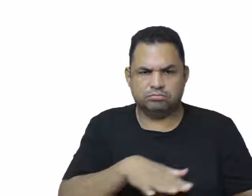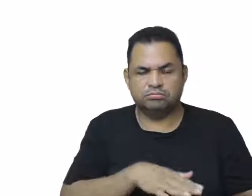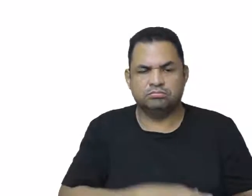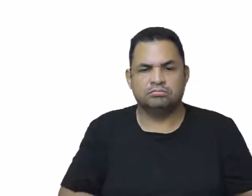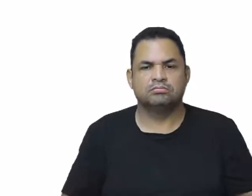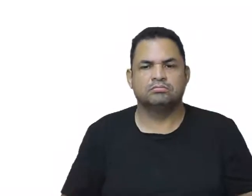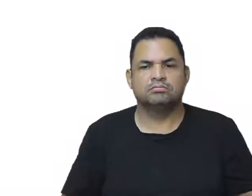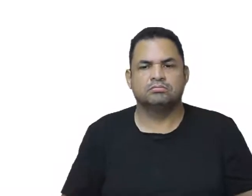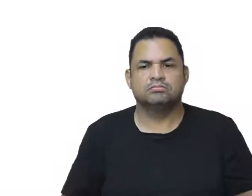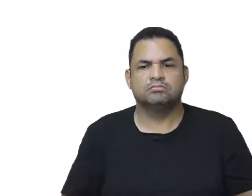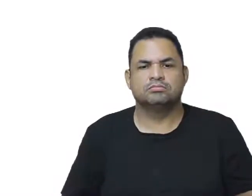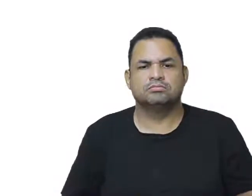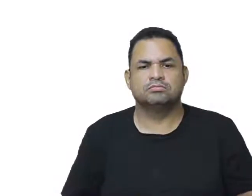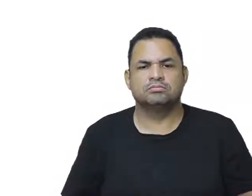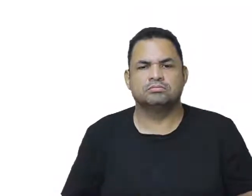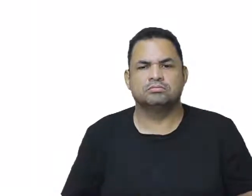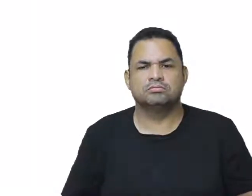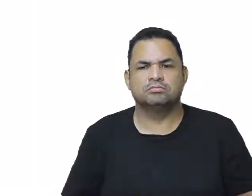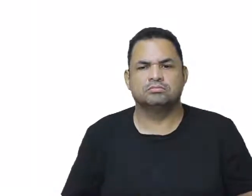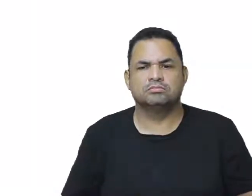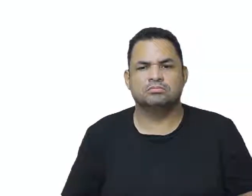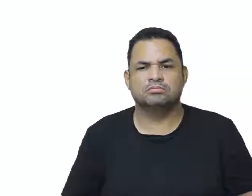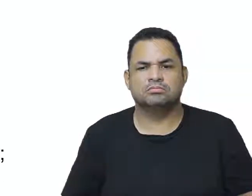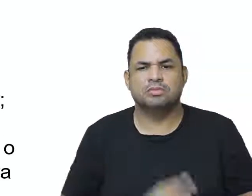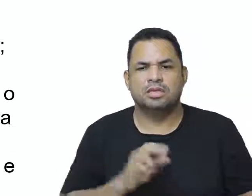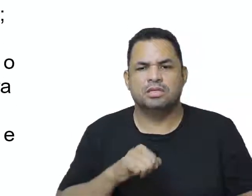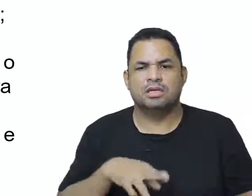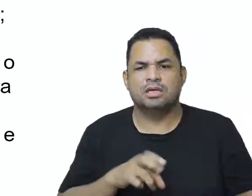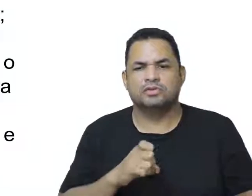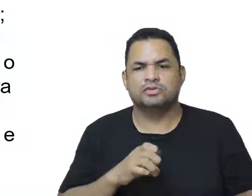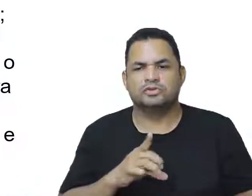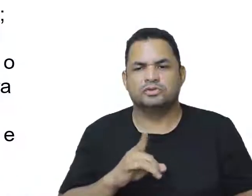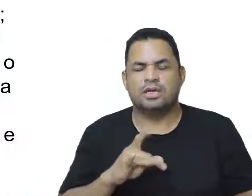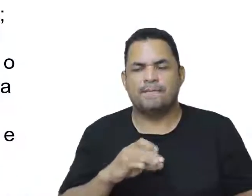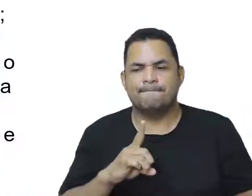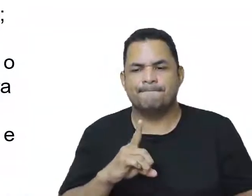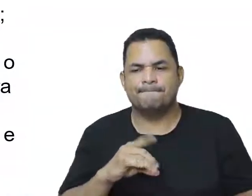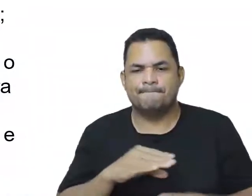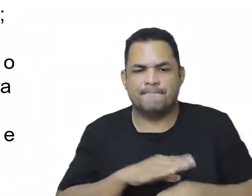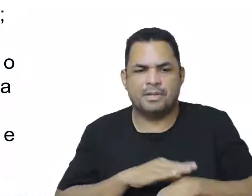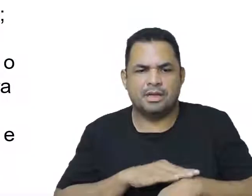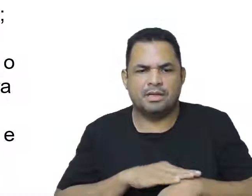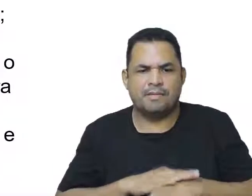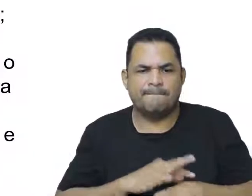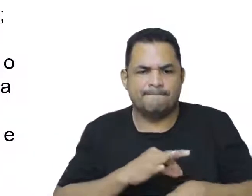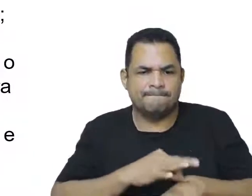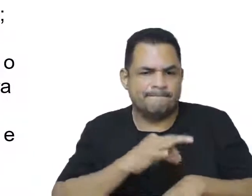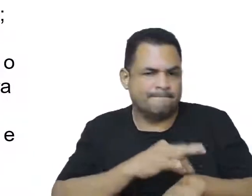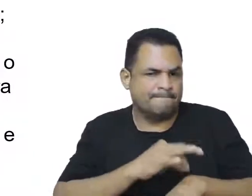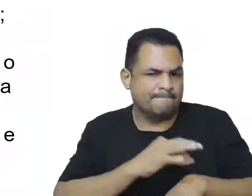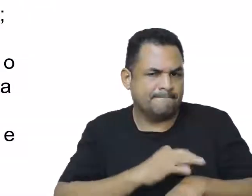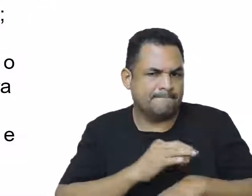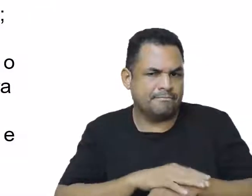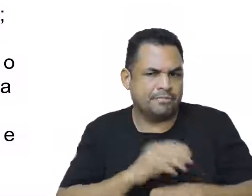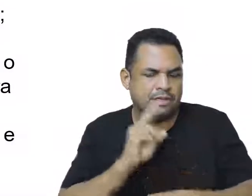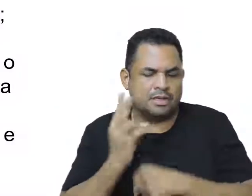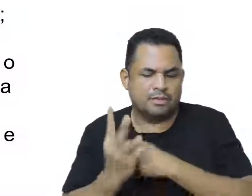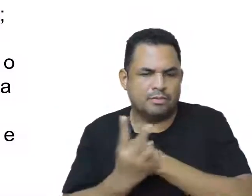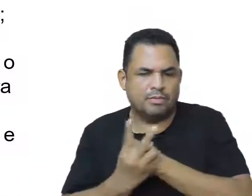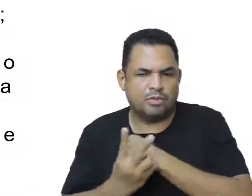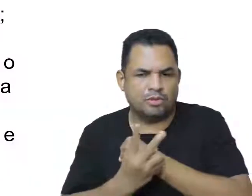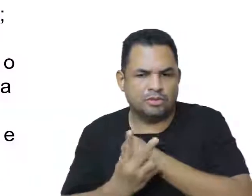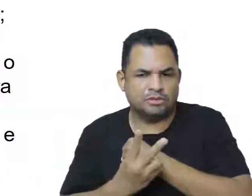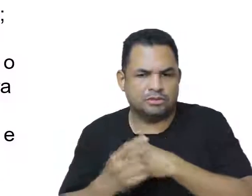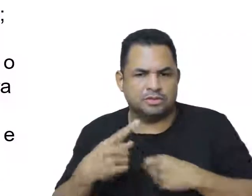Vamos conhecer anexos da pele. Quais são? Pelos, que auxiliam no isolamento